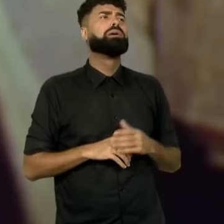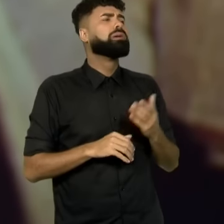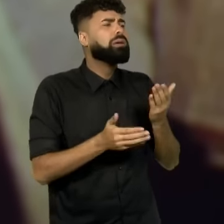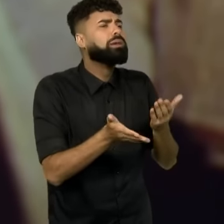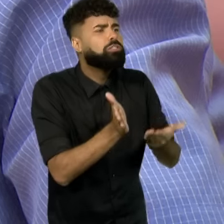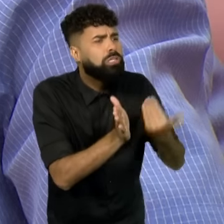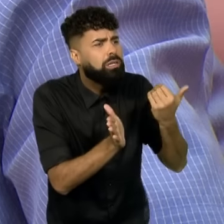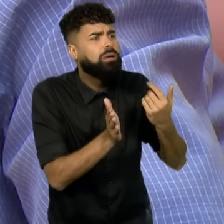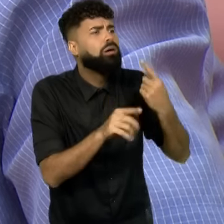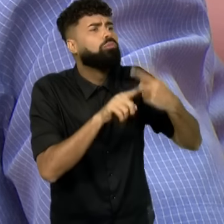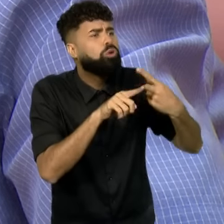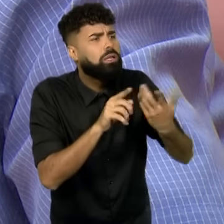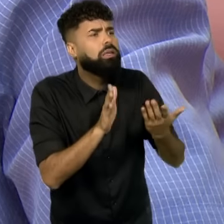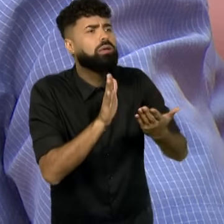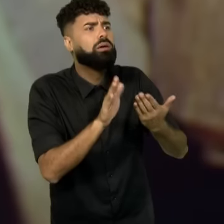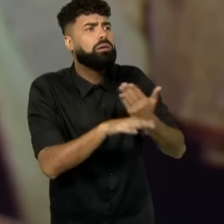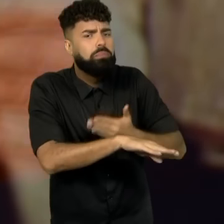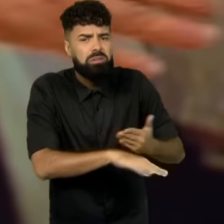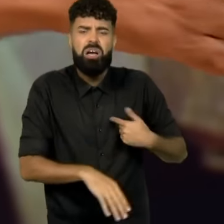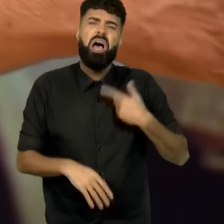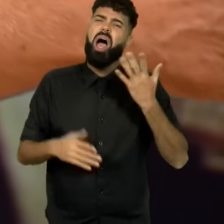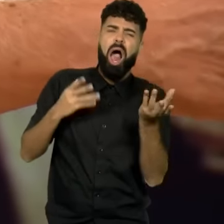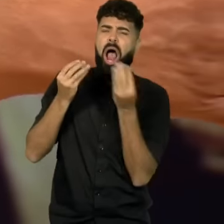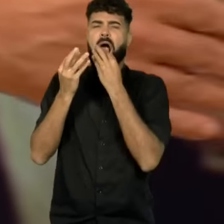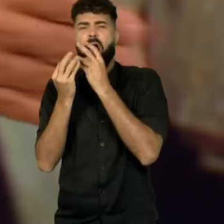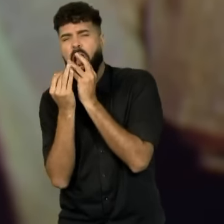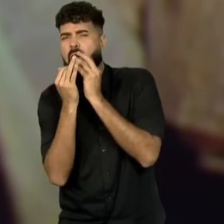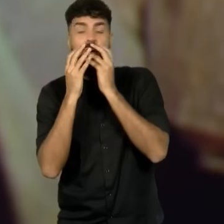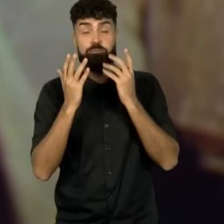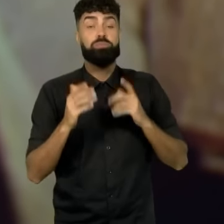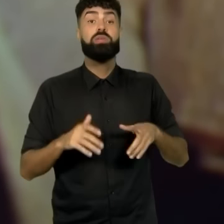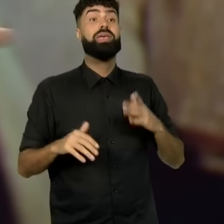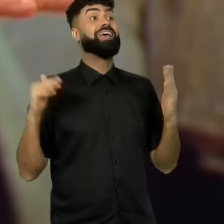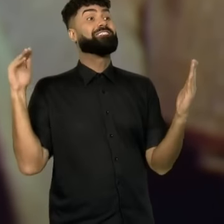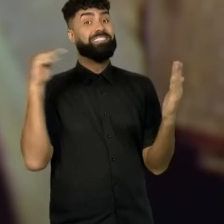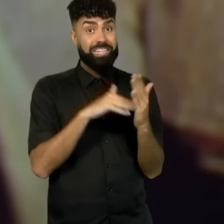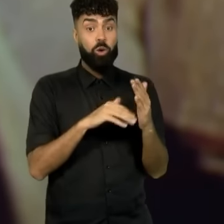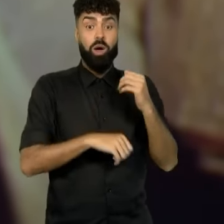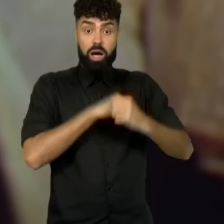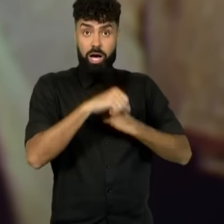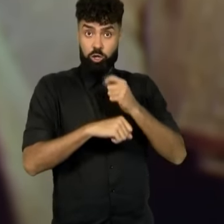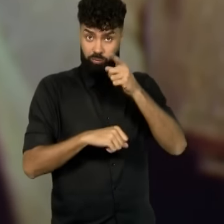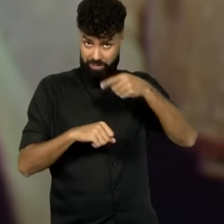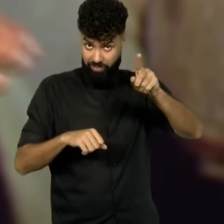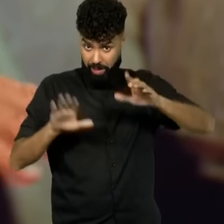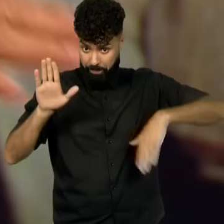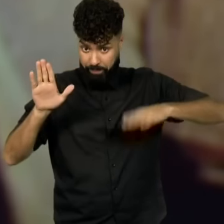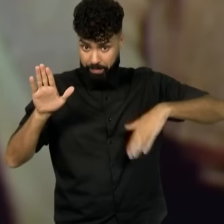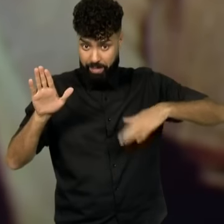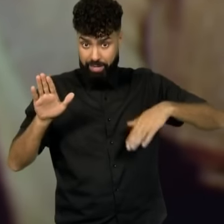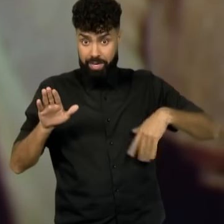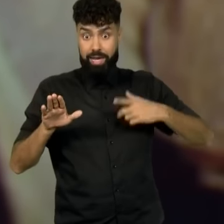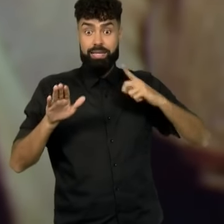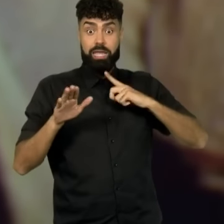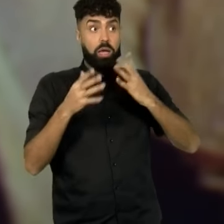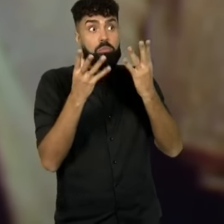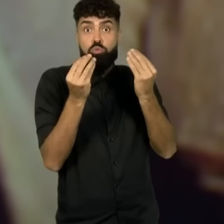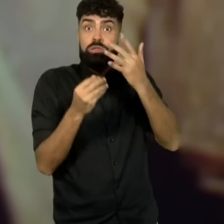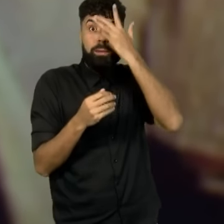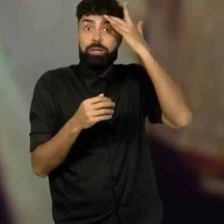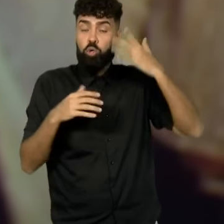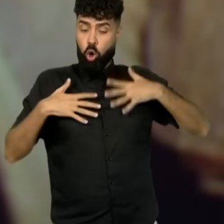Adelão? Assim, não, porque tem que... Assim, no final do ano, você vai na praia, mas já está cheio de